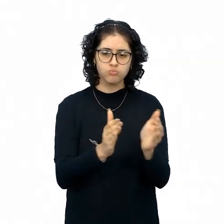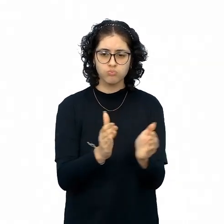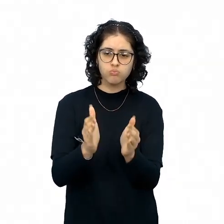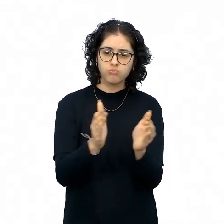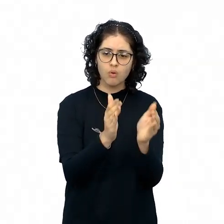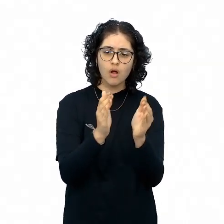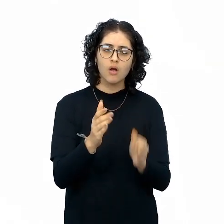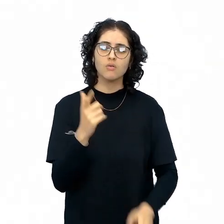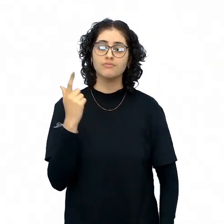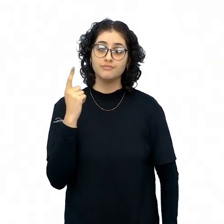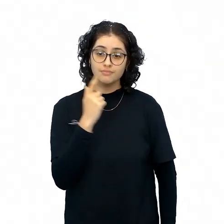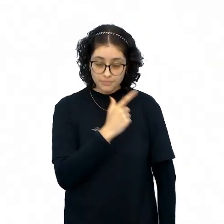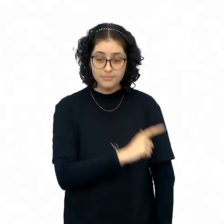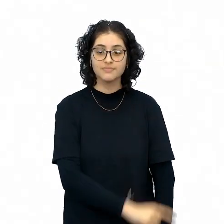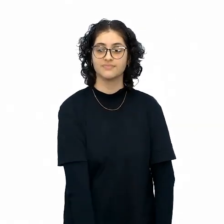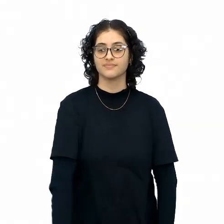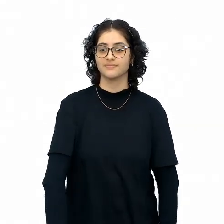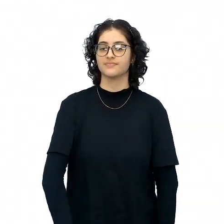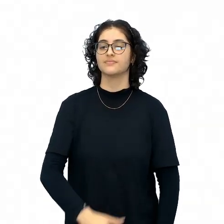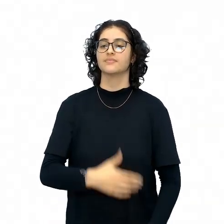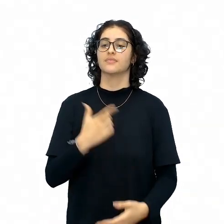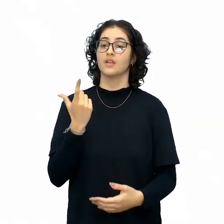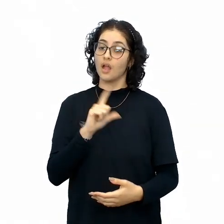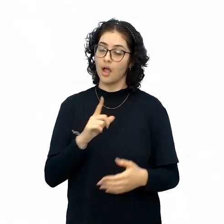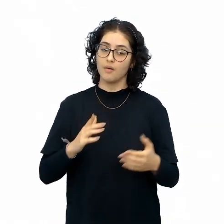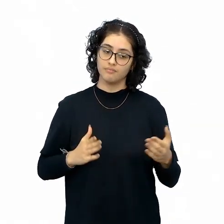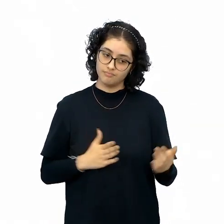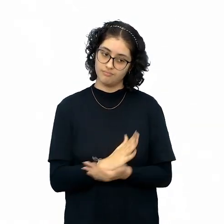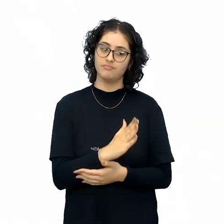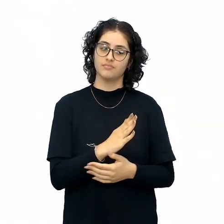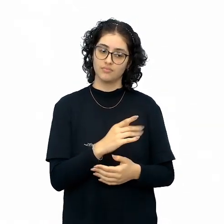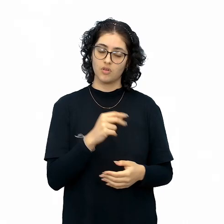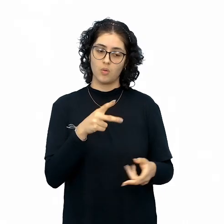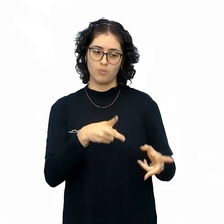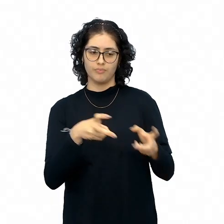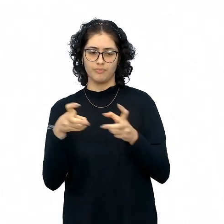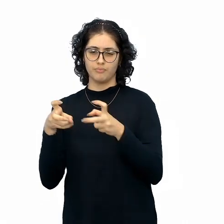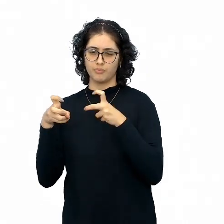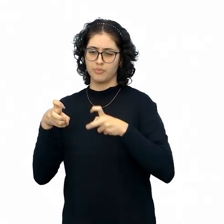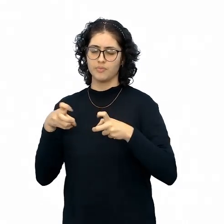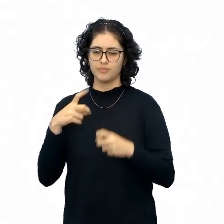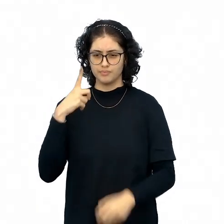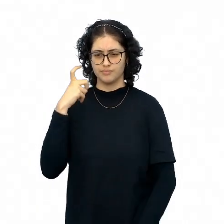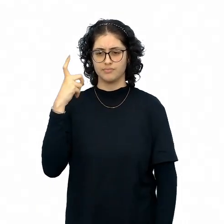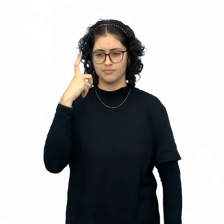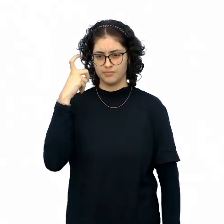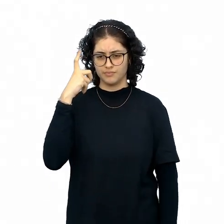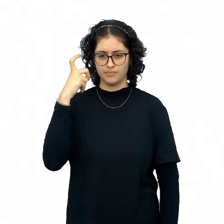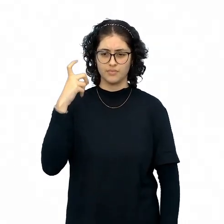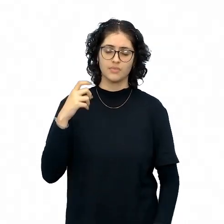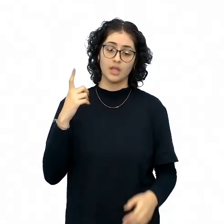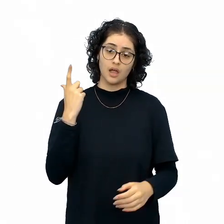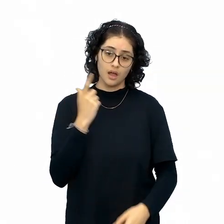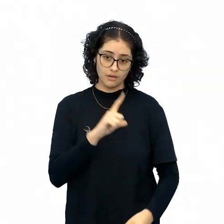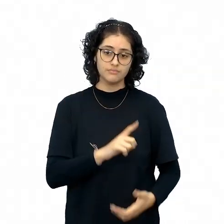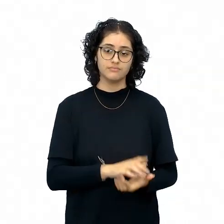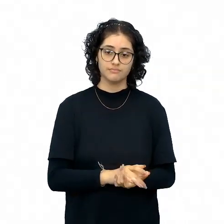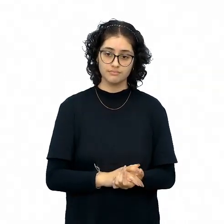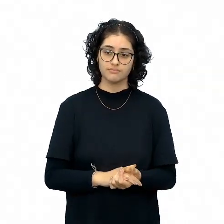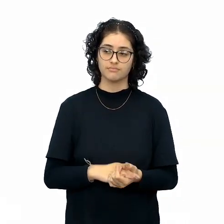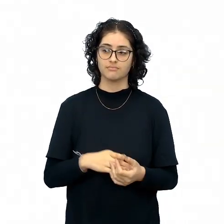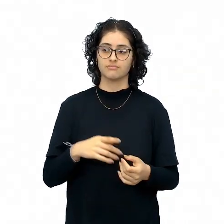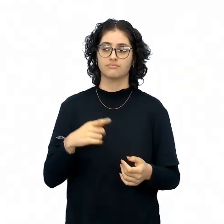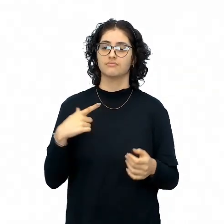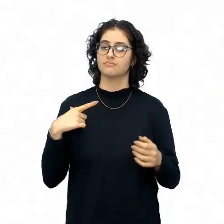percorridos até aqui, para que eles consigam fazer essa síntese em relação às ideias já construídas